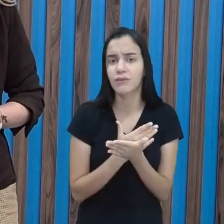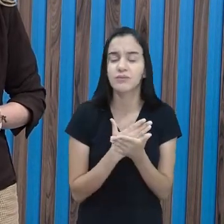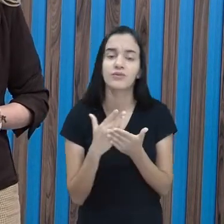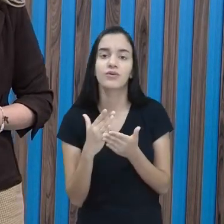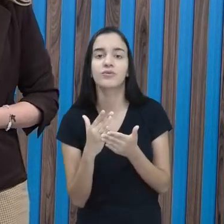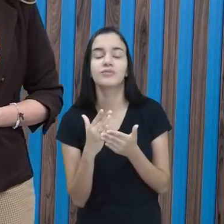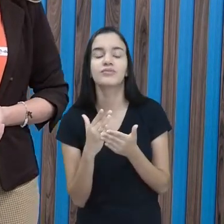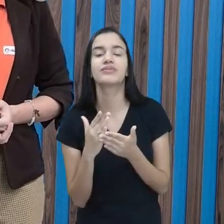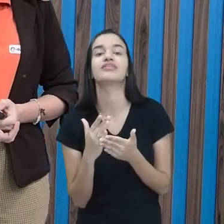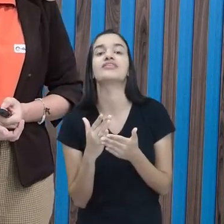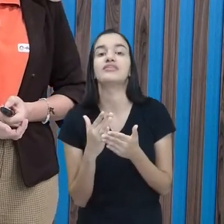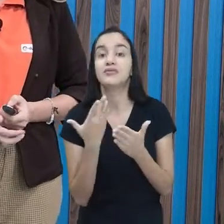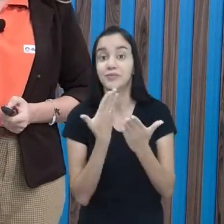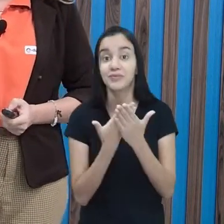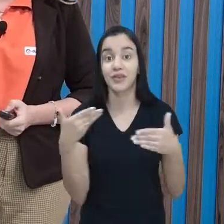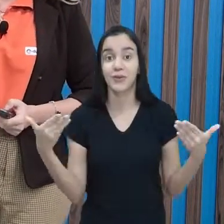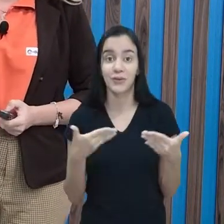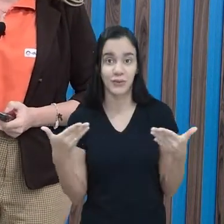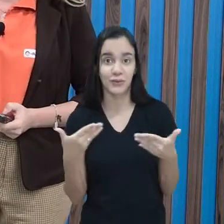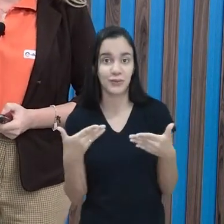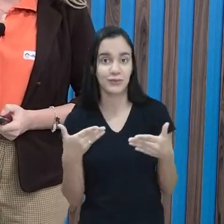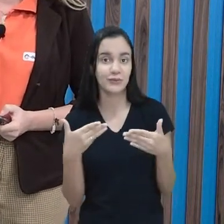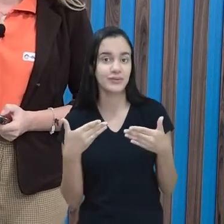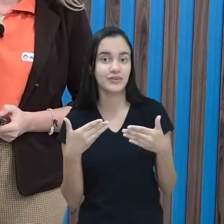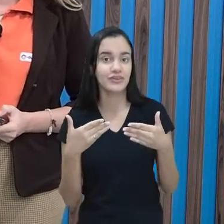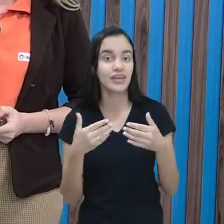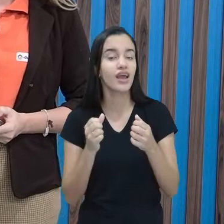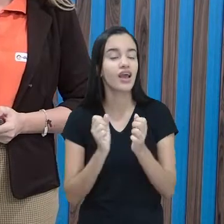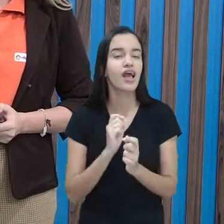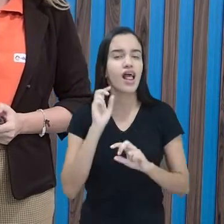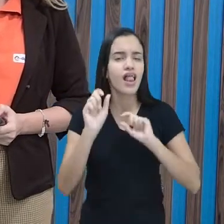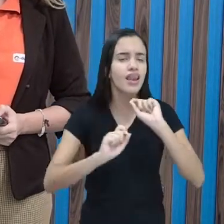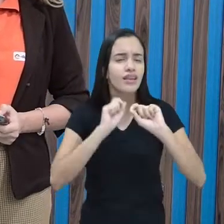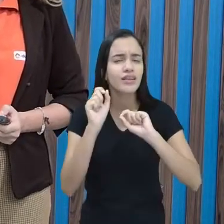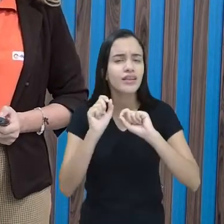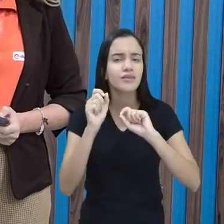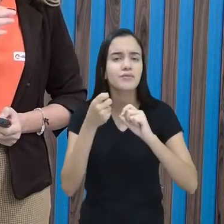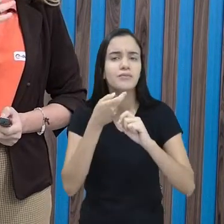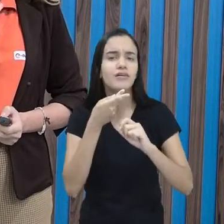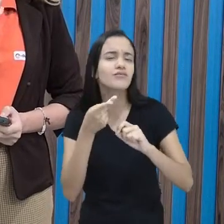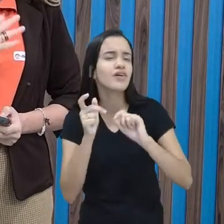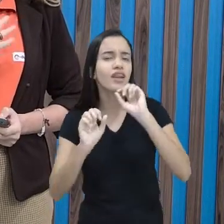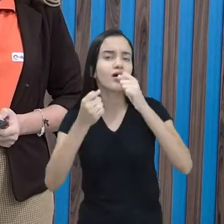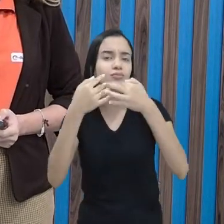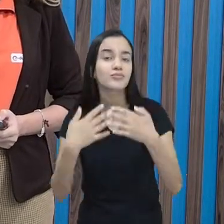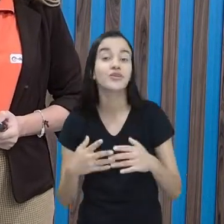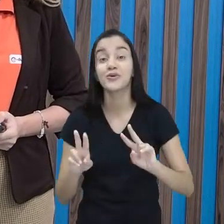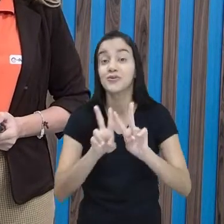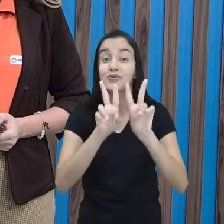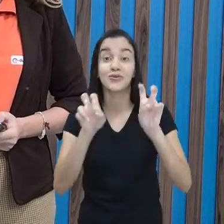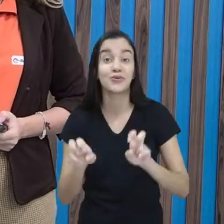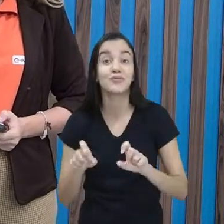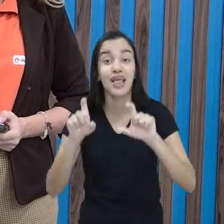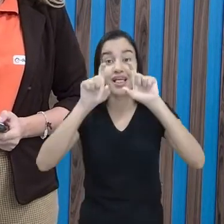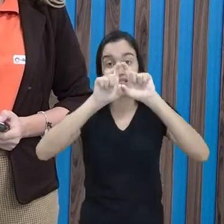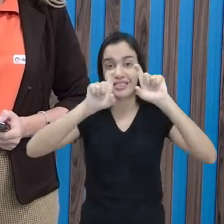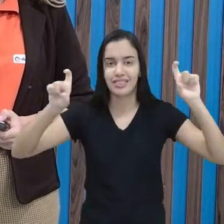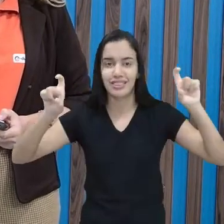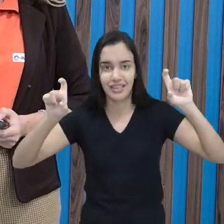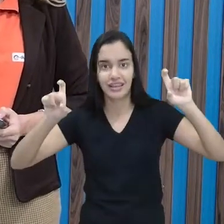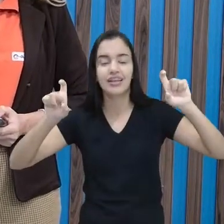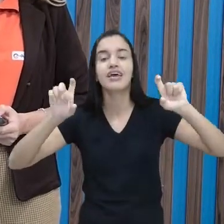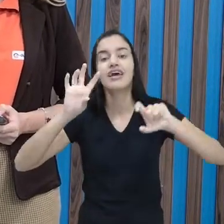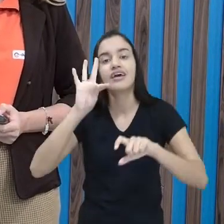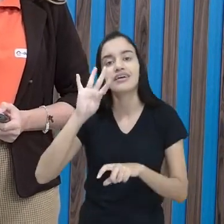Iniciando mais uma aula e hoje iremos falar sobre o quê? Quem lembra? Sobre tirinhas. E o que